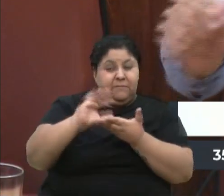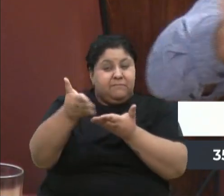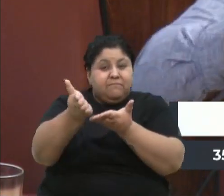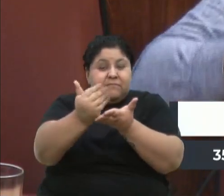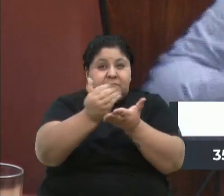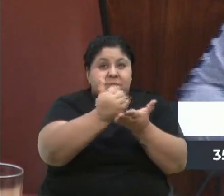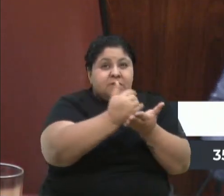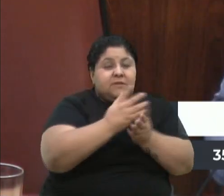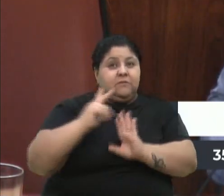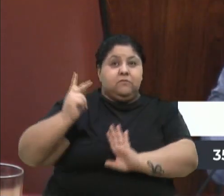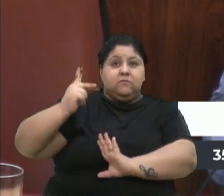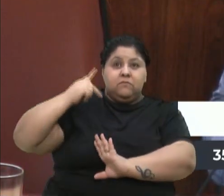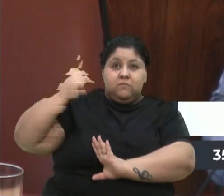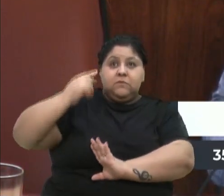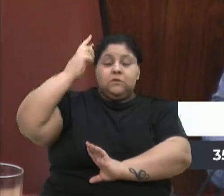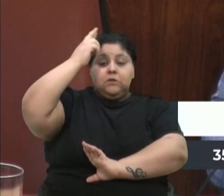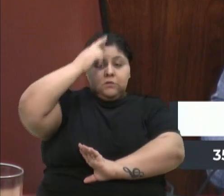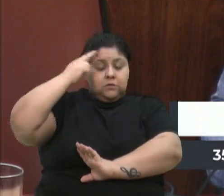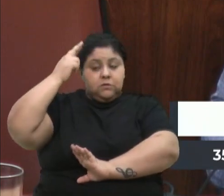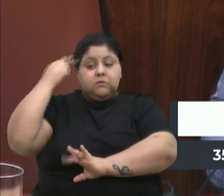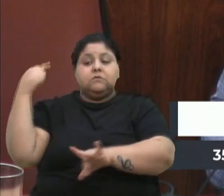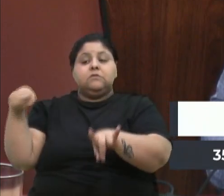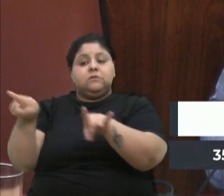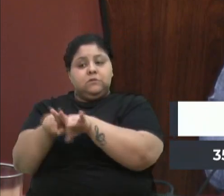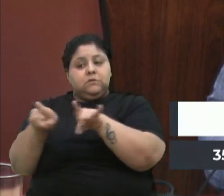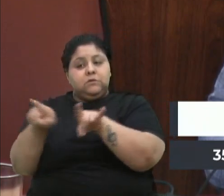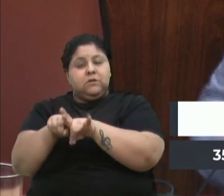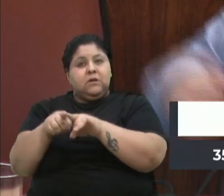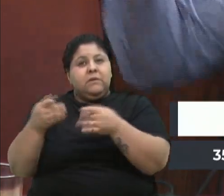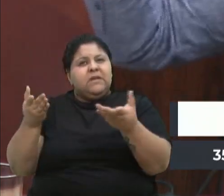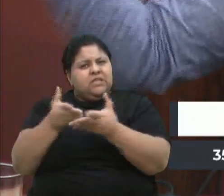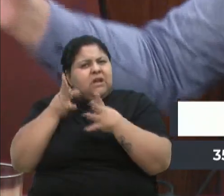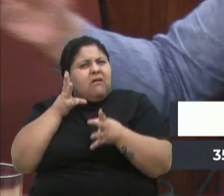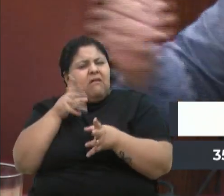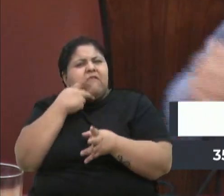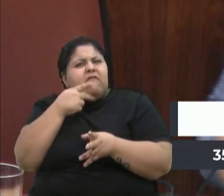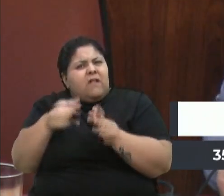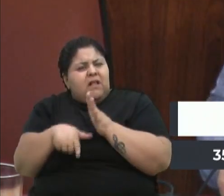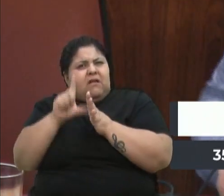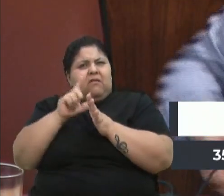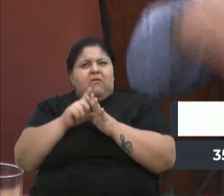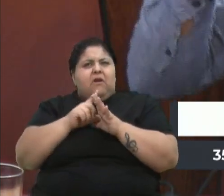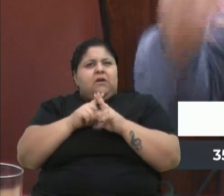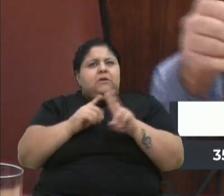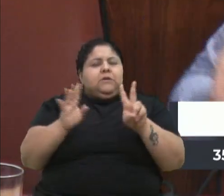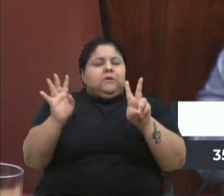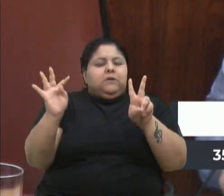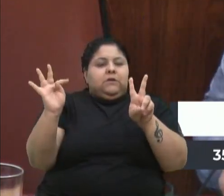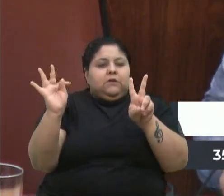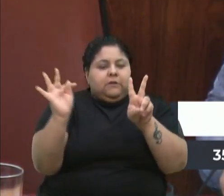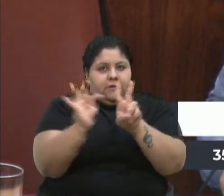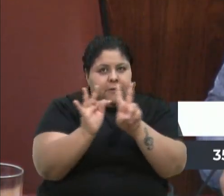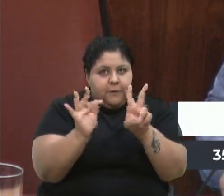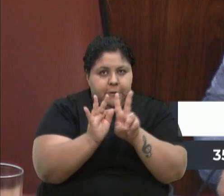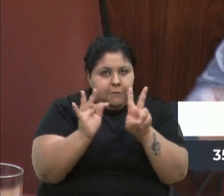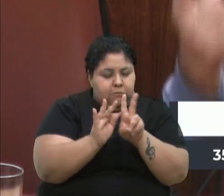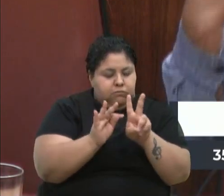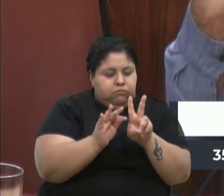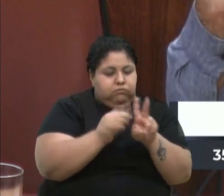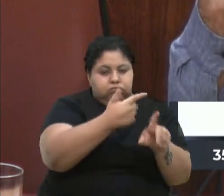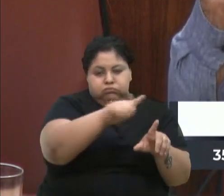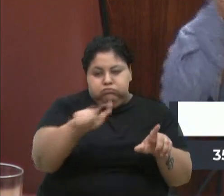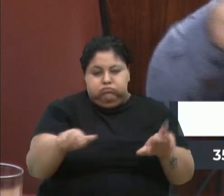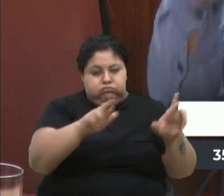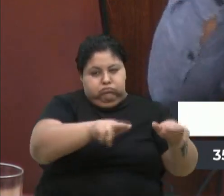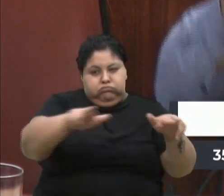o vereador Rafael tão bem já exemplificou aqui no Vale do Taquari, em outras regiões do Estado. E a gente